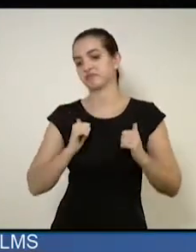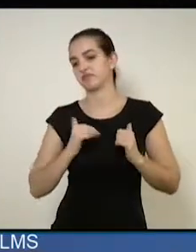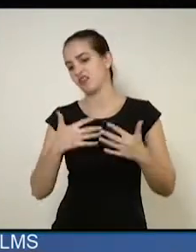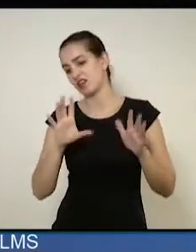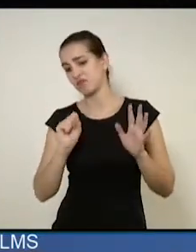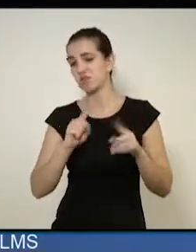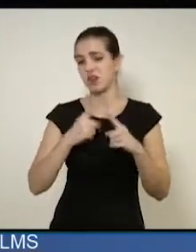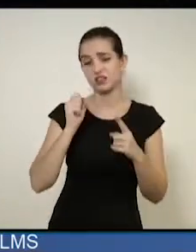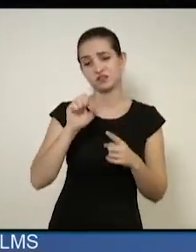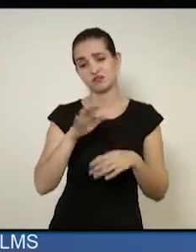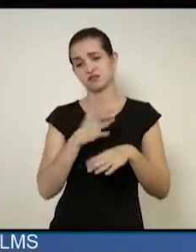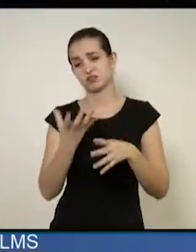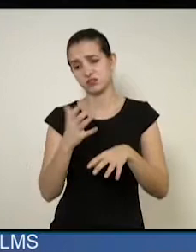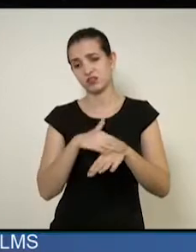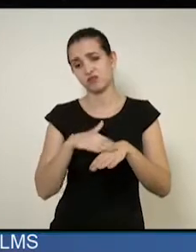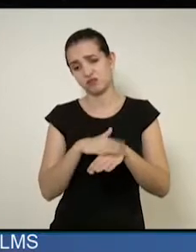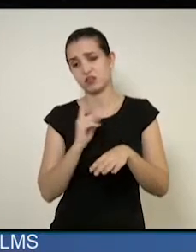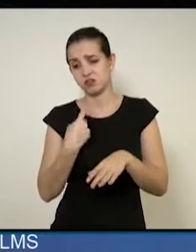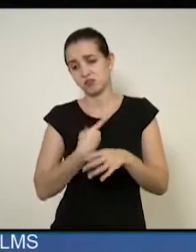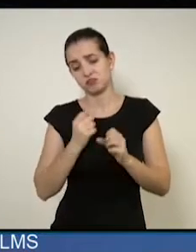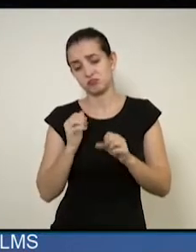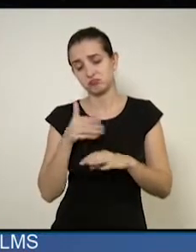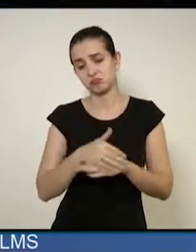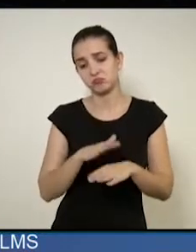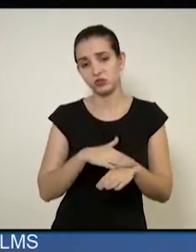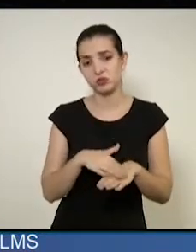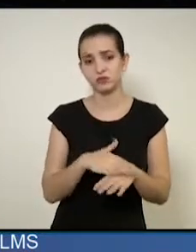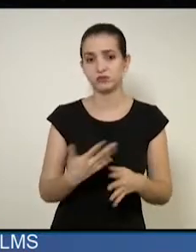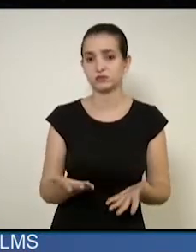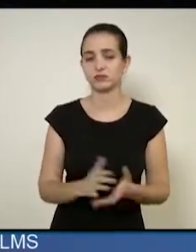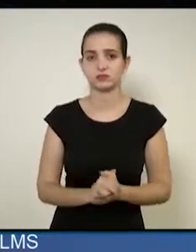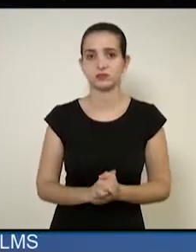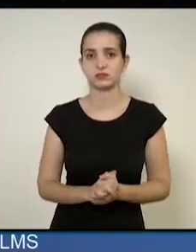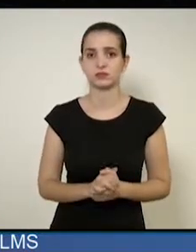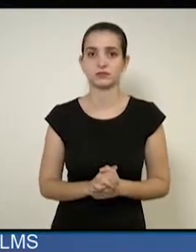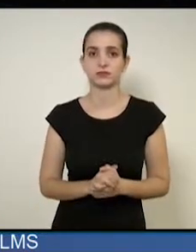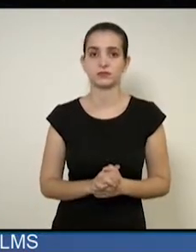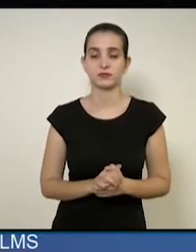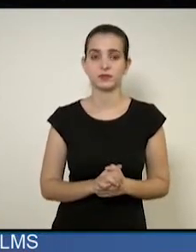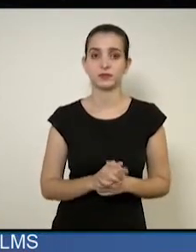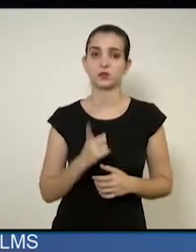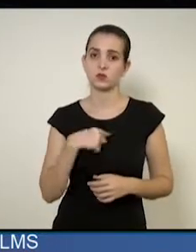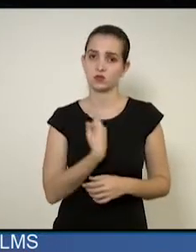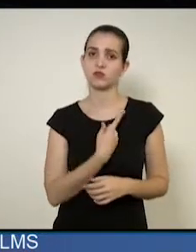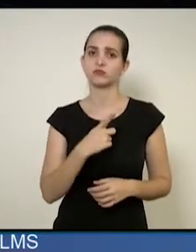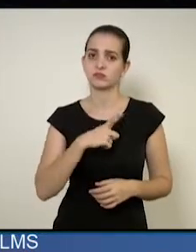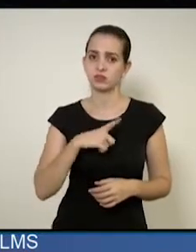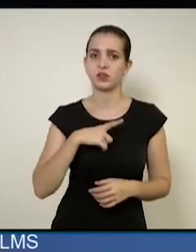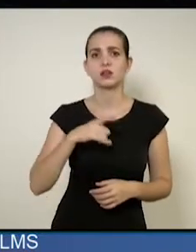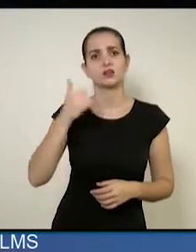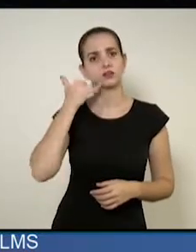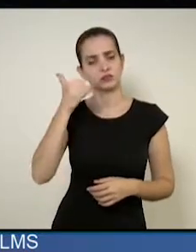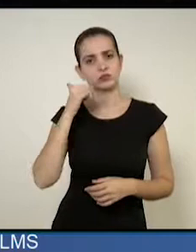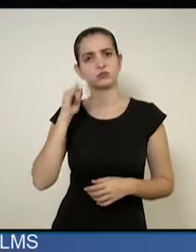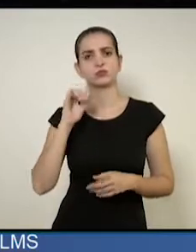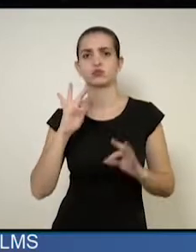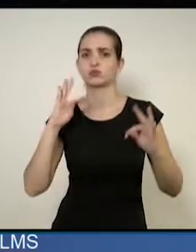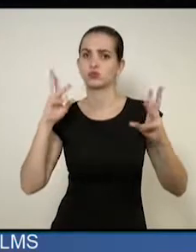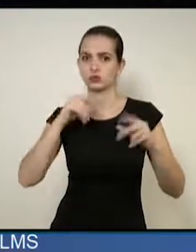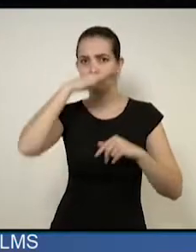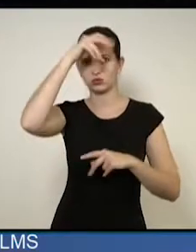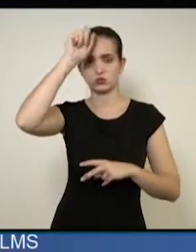se quiser conversar com a gente, nós estamos aí. Nós temos aparelhos esparramados para o Mato Grosso do Sul inteiro,